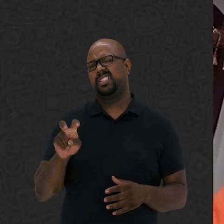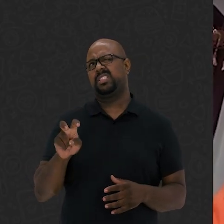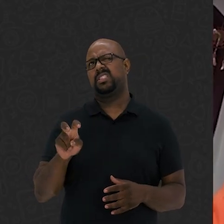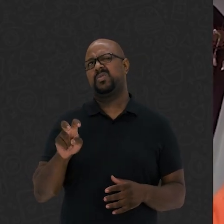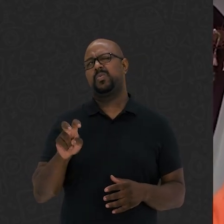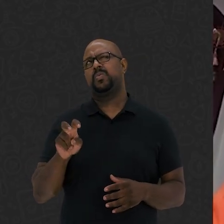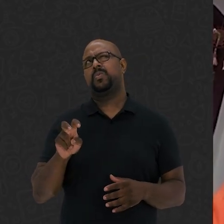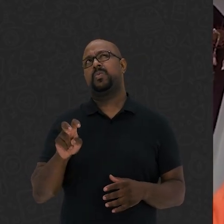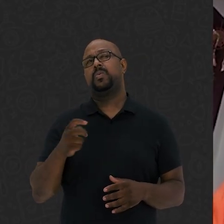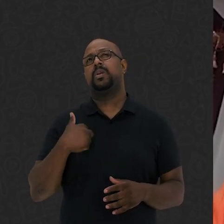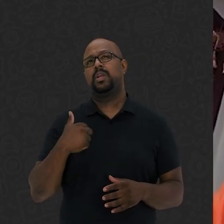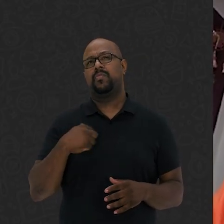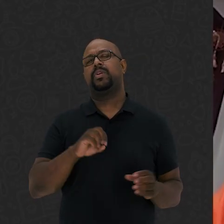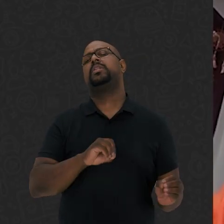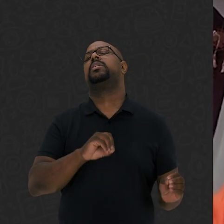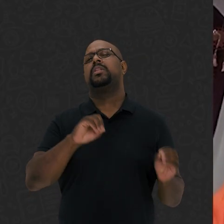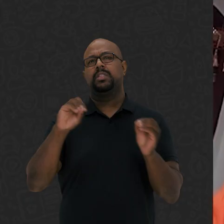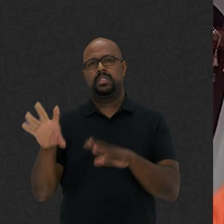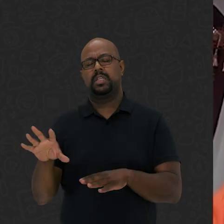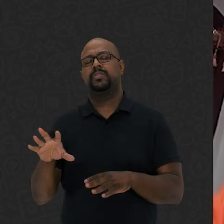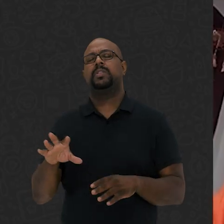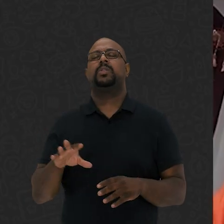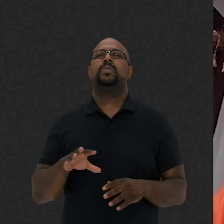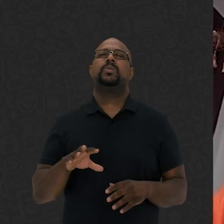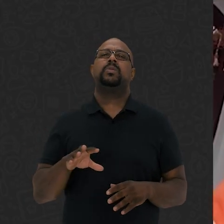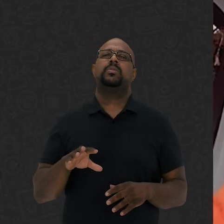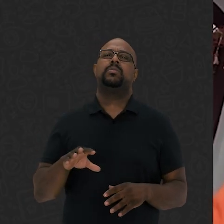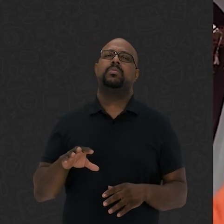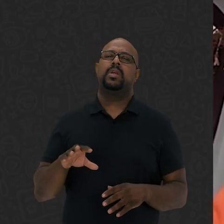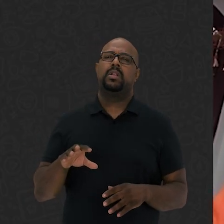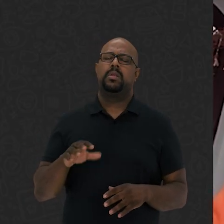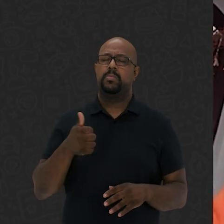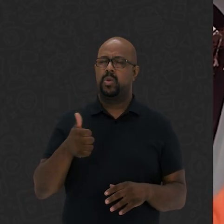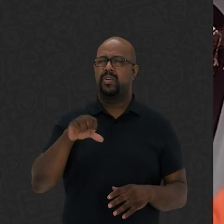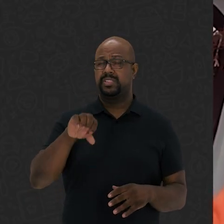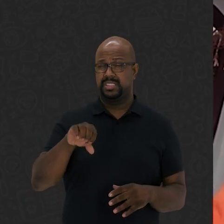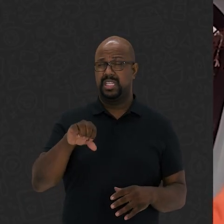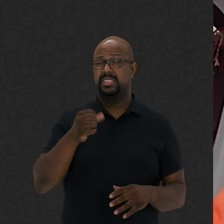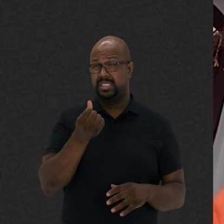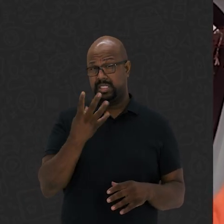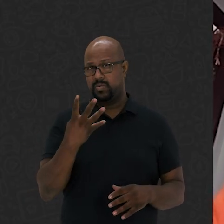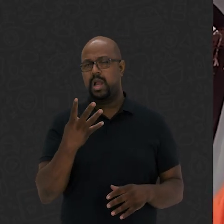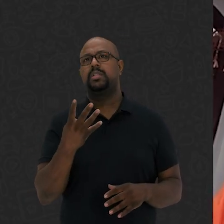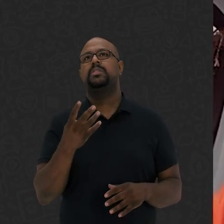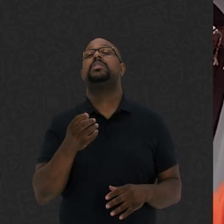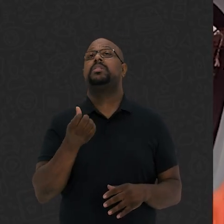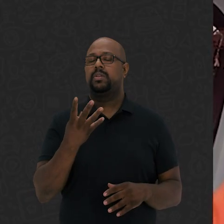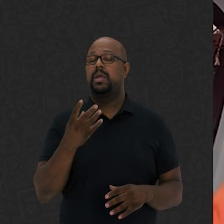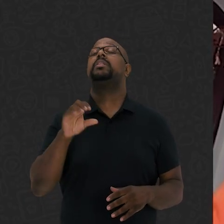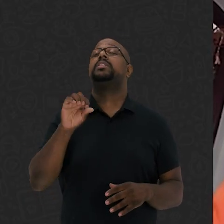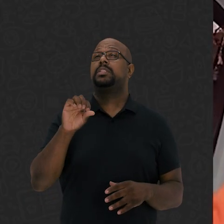1975, eu fui transferido para São Pedro do Sul em 1964.